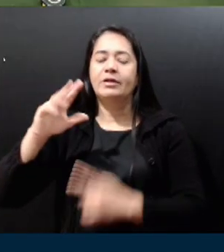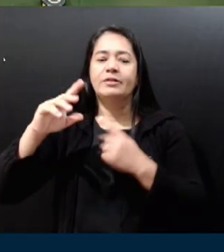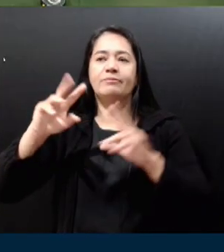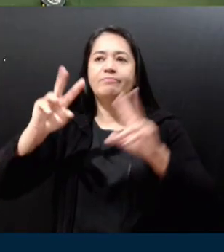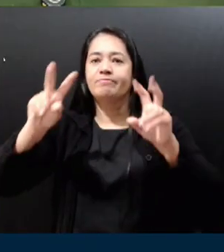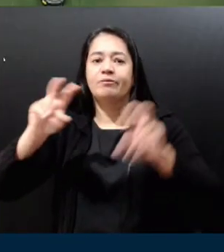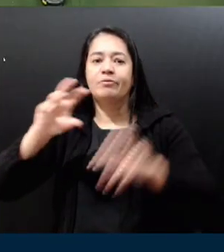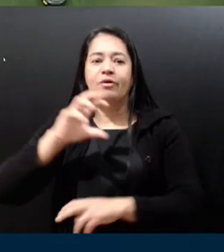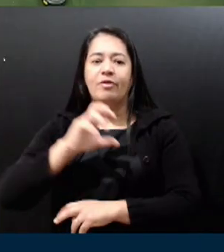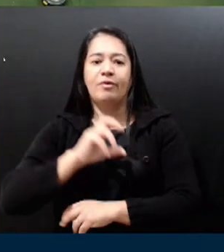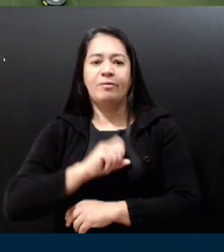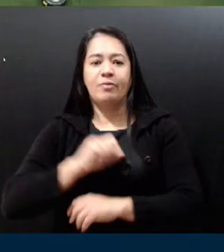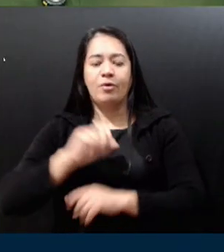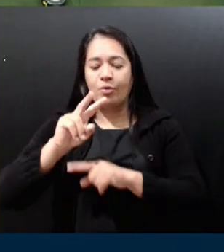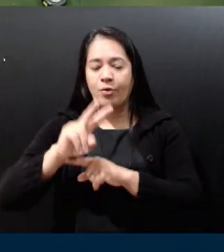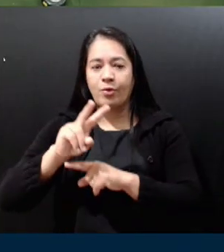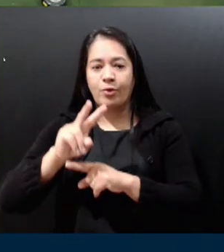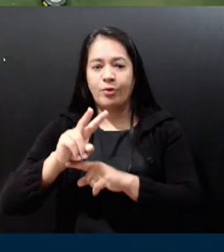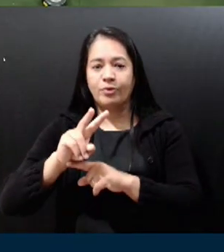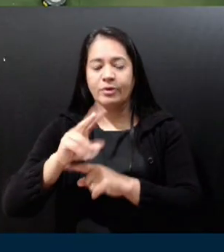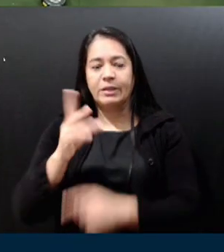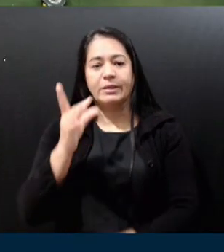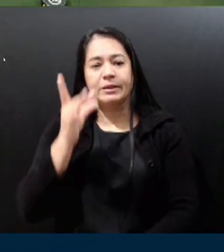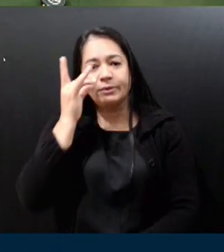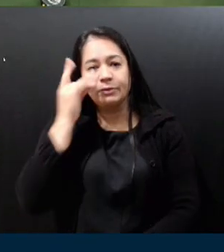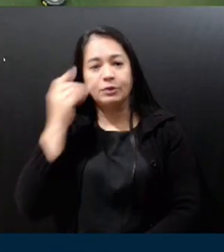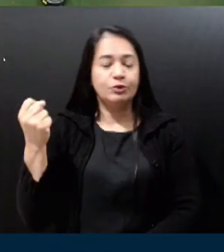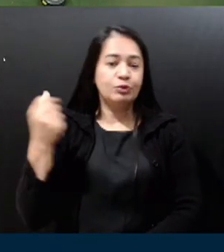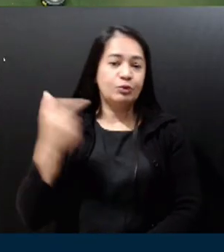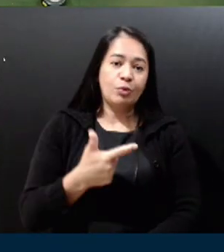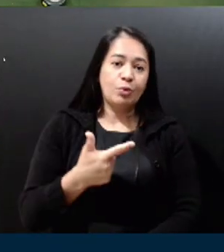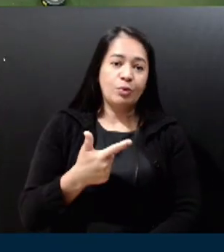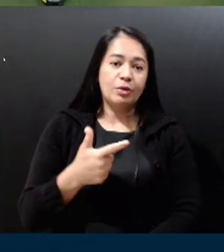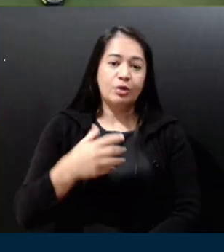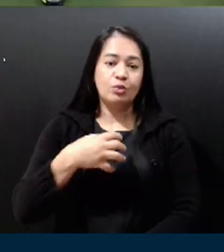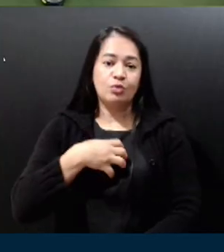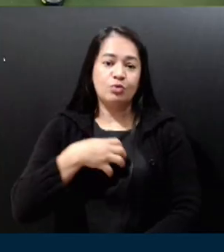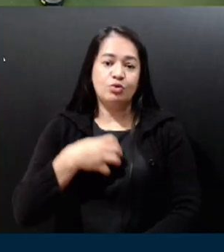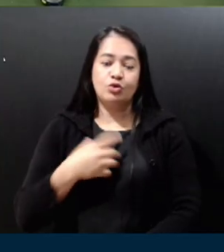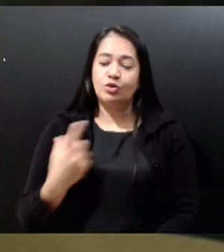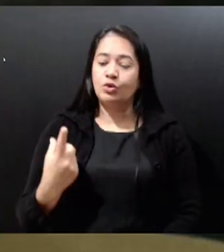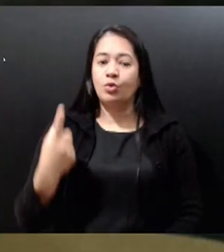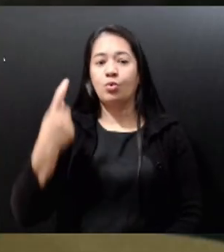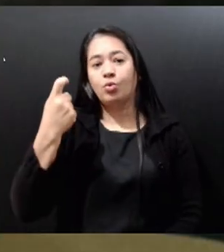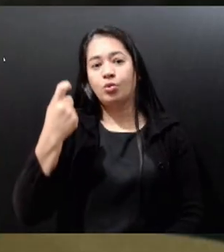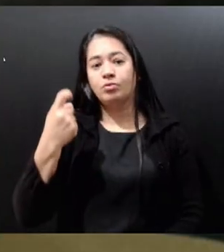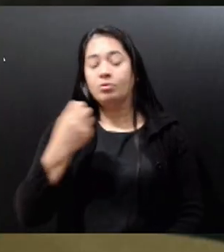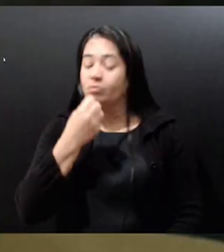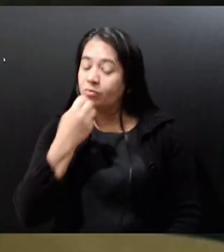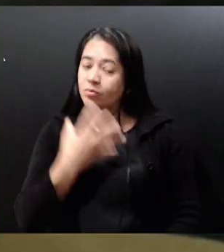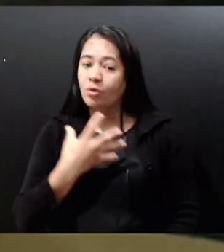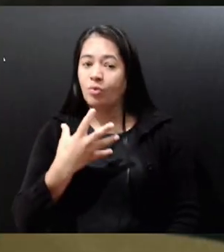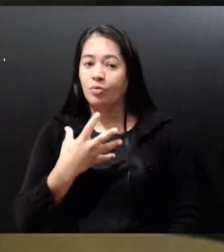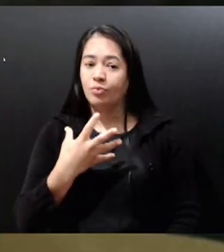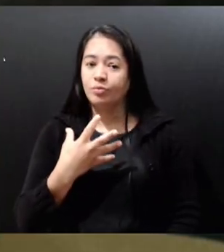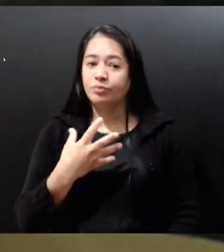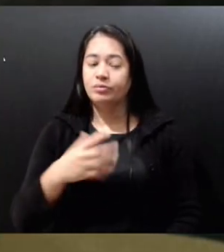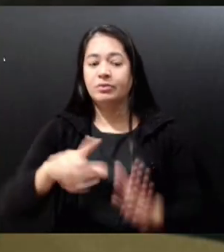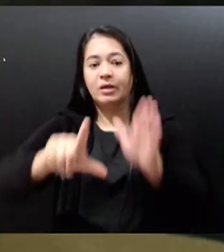e presença, do que sobre um formato único. E que bom que a lei ela